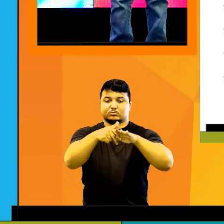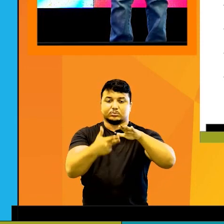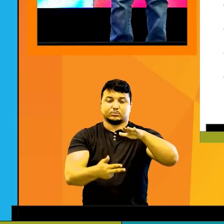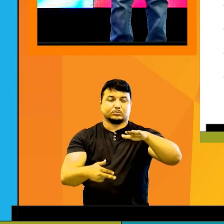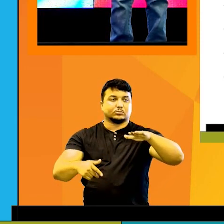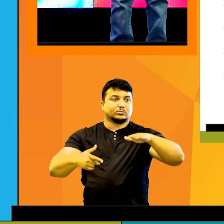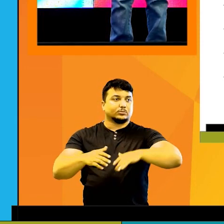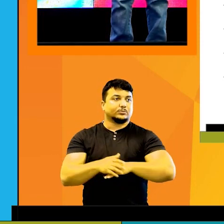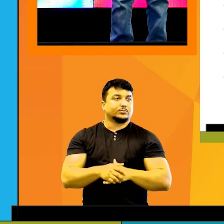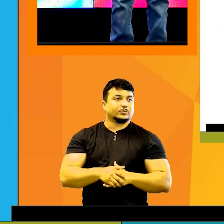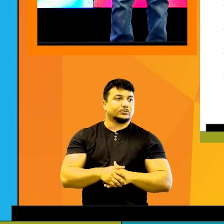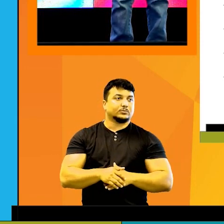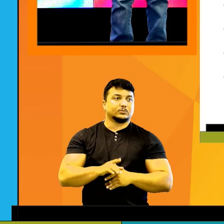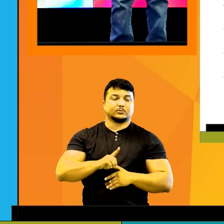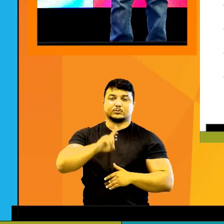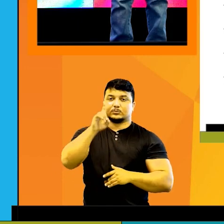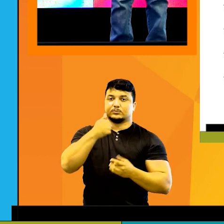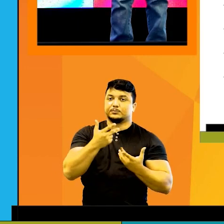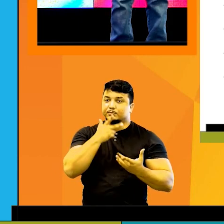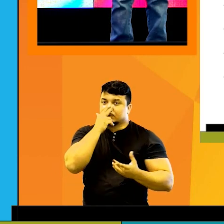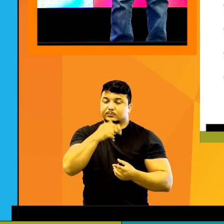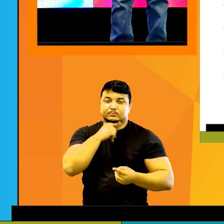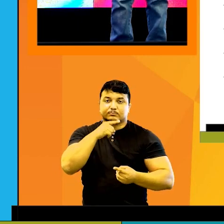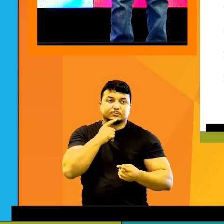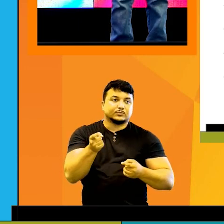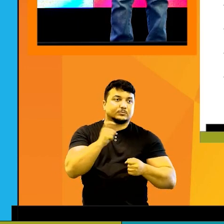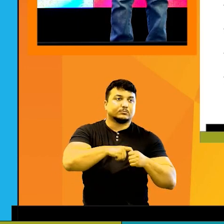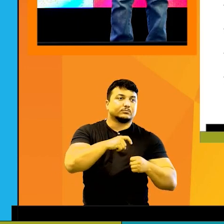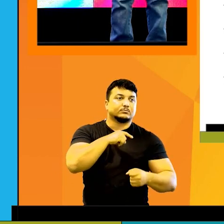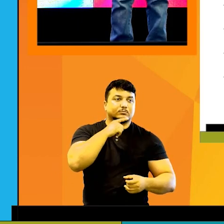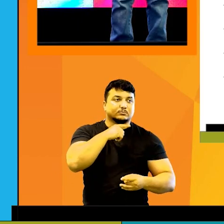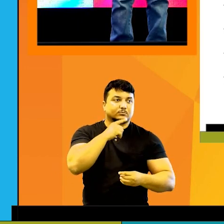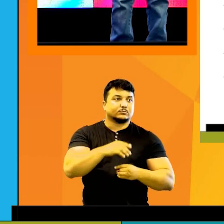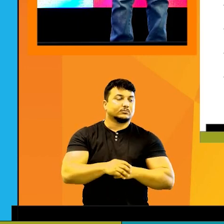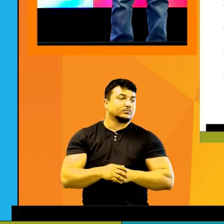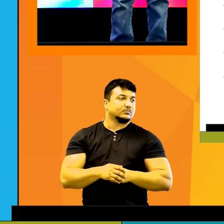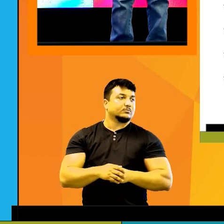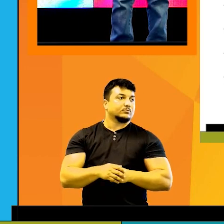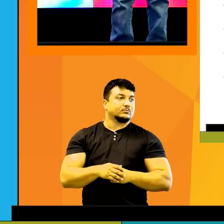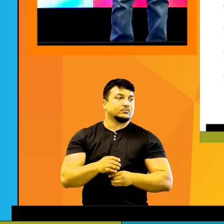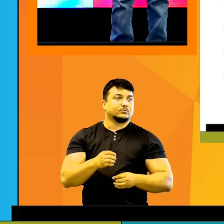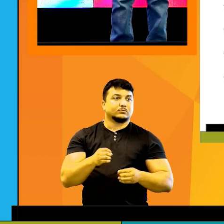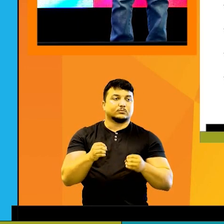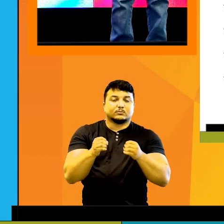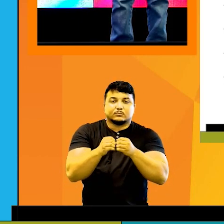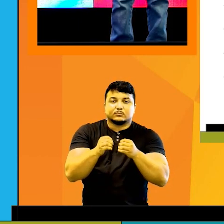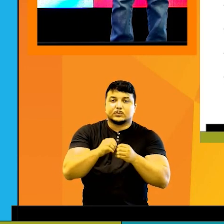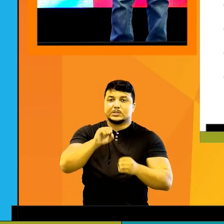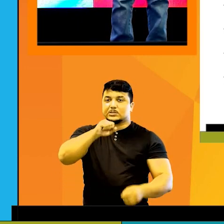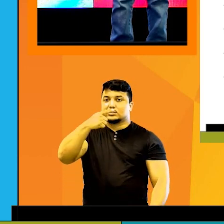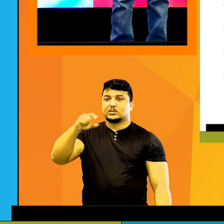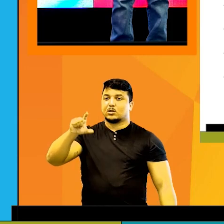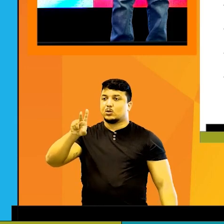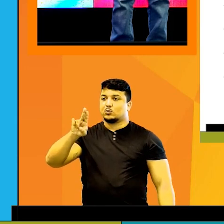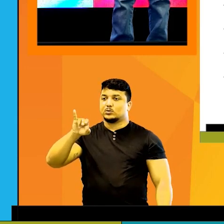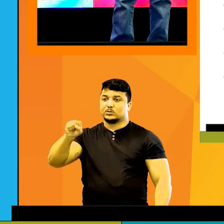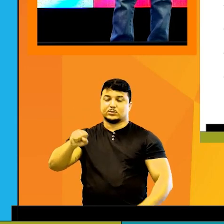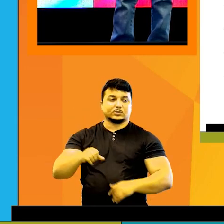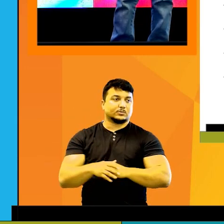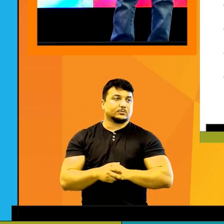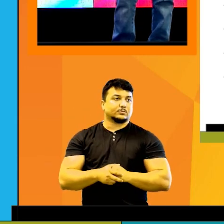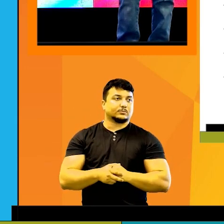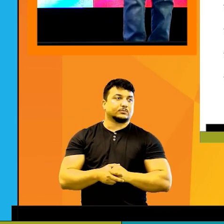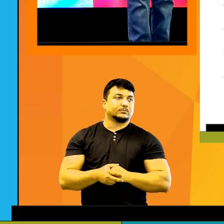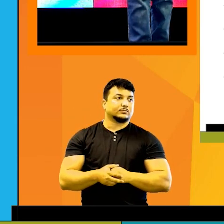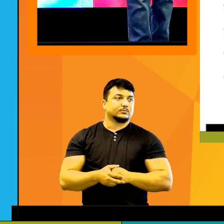Deus não permitisse que ele morresse, nem conseguiu retornar. Morreu afogado, pertinho de São Luís, que era a terra dele. Viu? Já pertinho